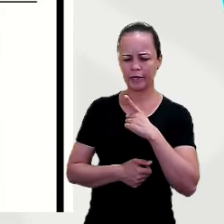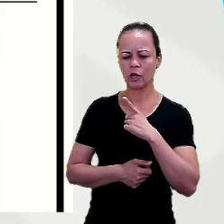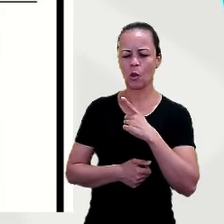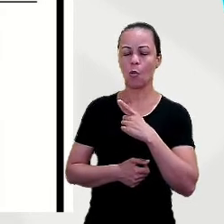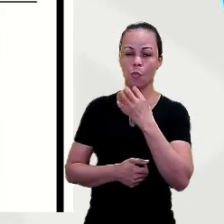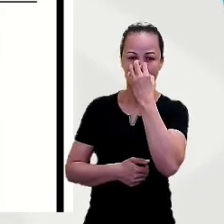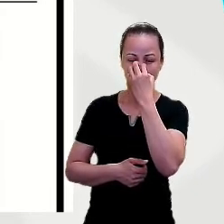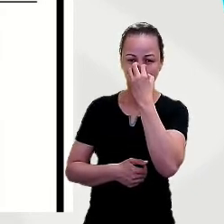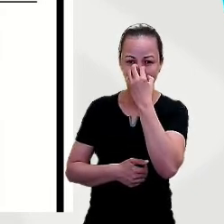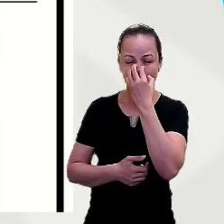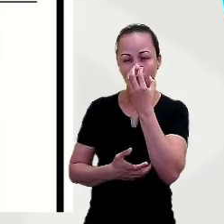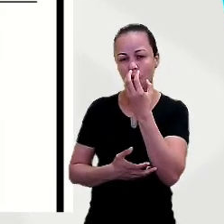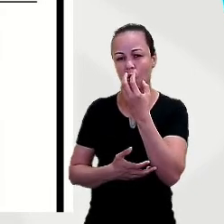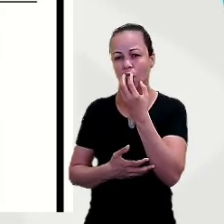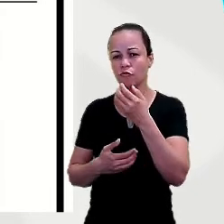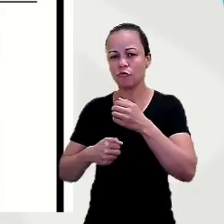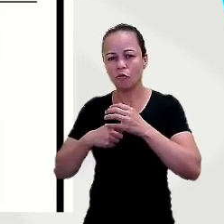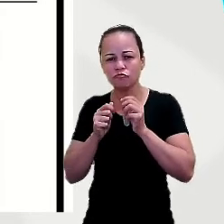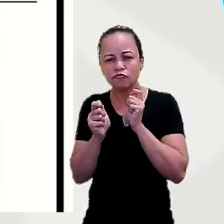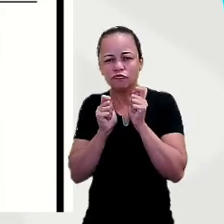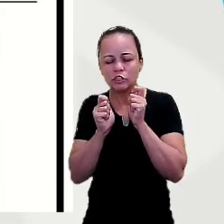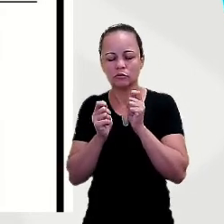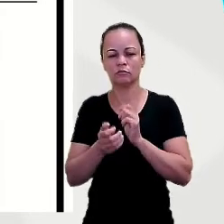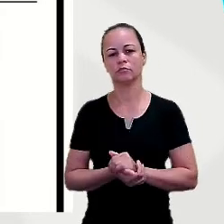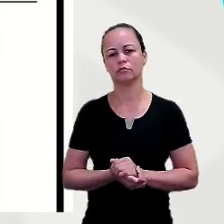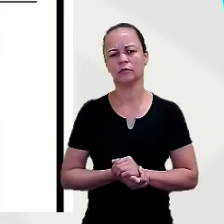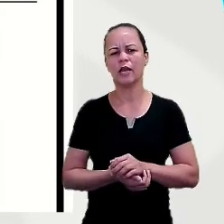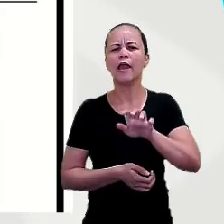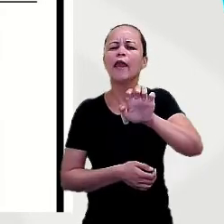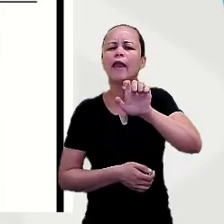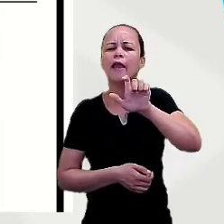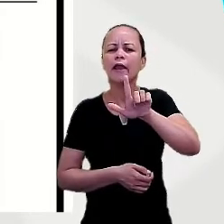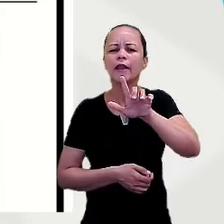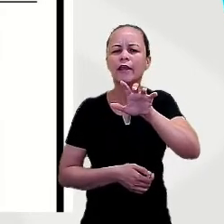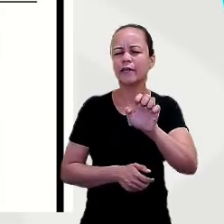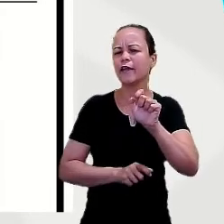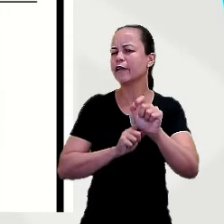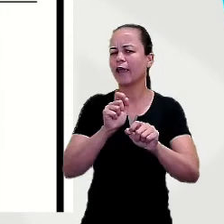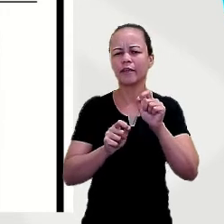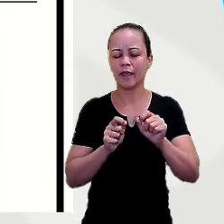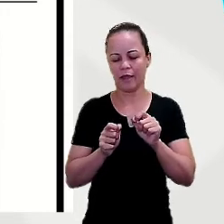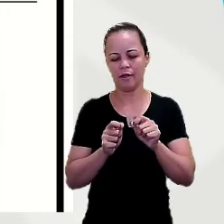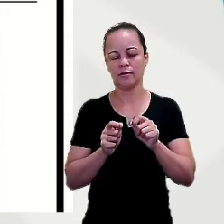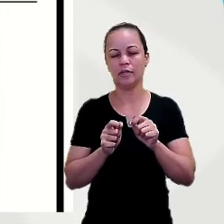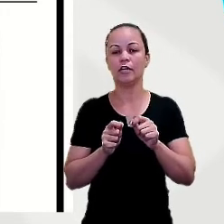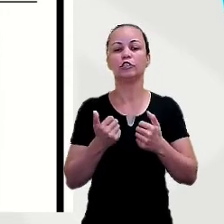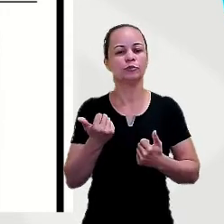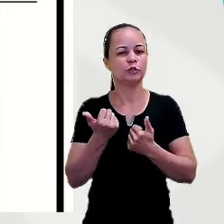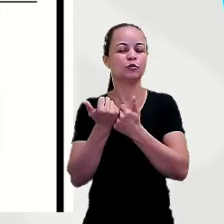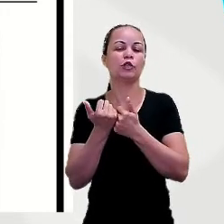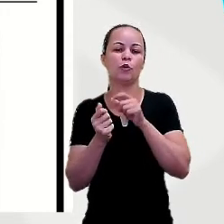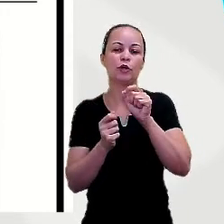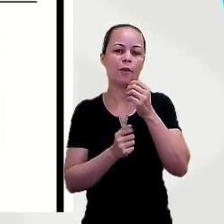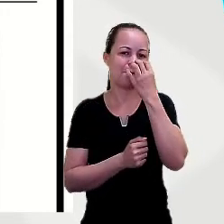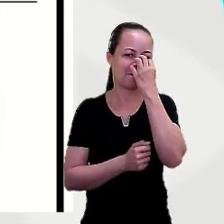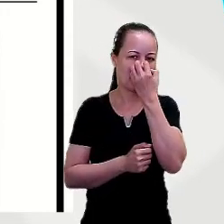ele? Tá se referindo ao palhaço, não é? A gente substituiu, pra não repetir,